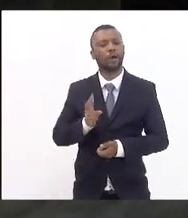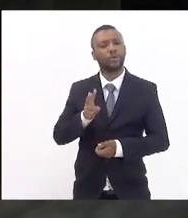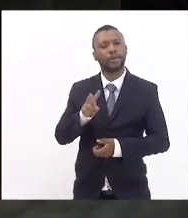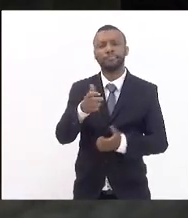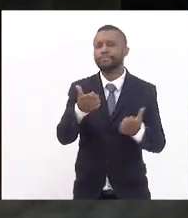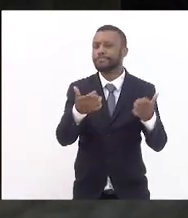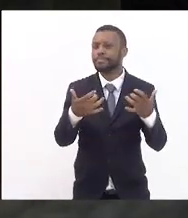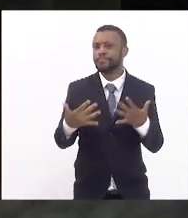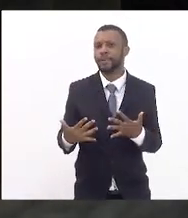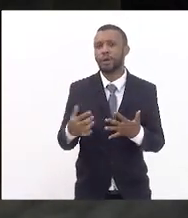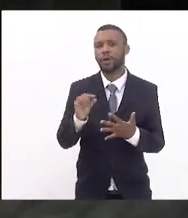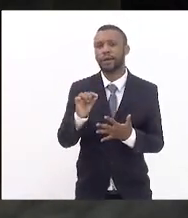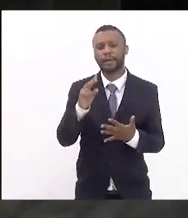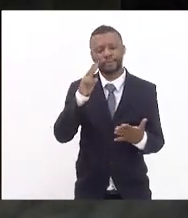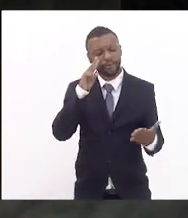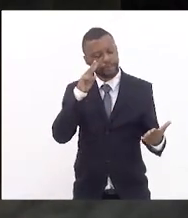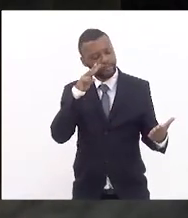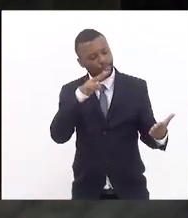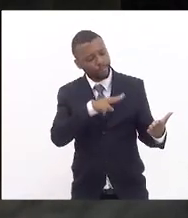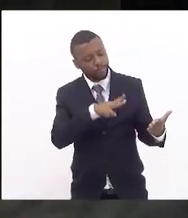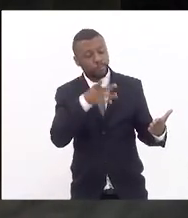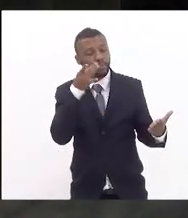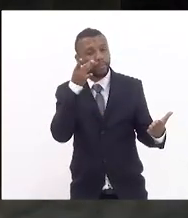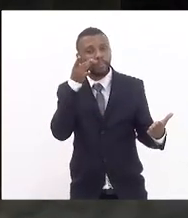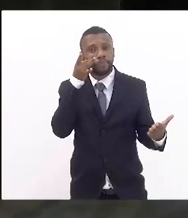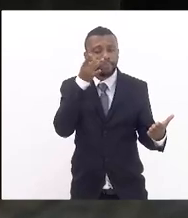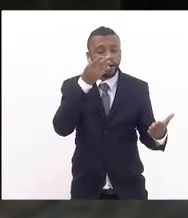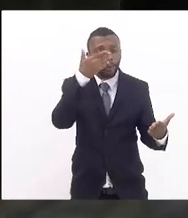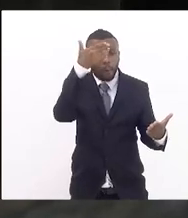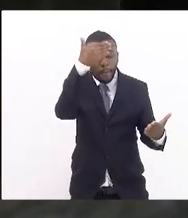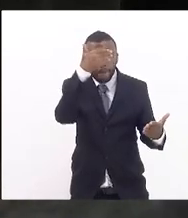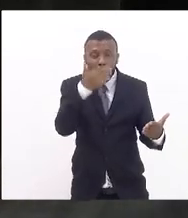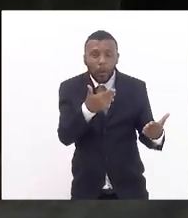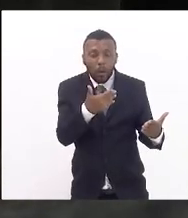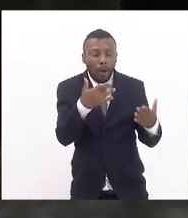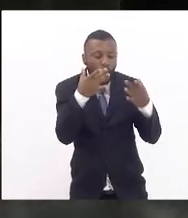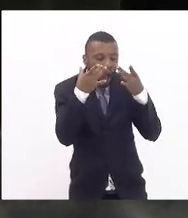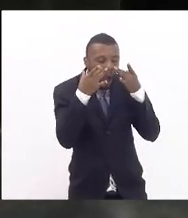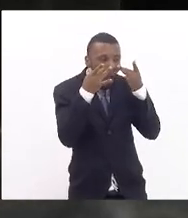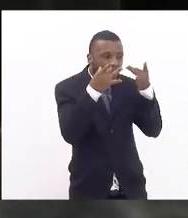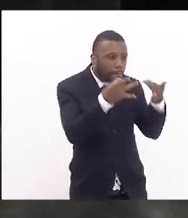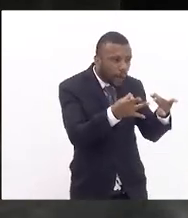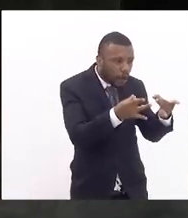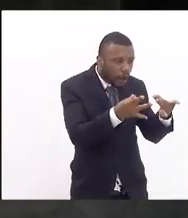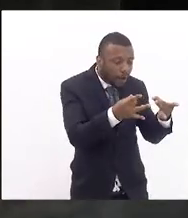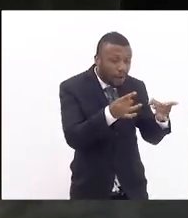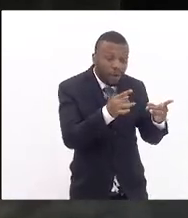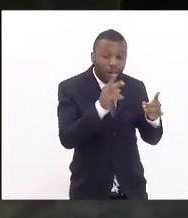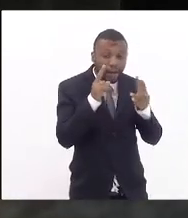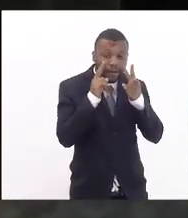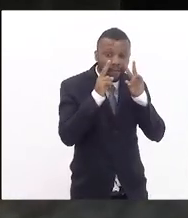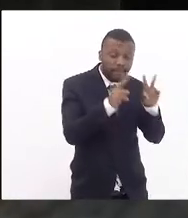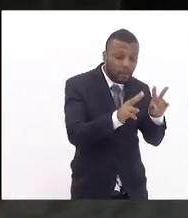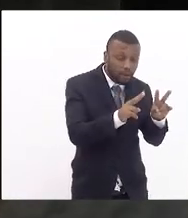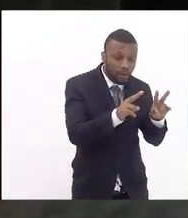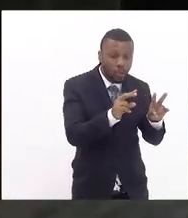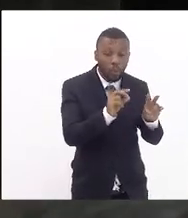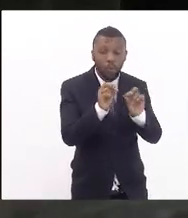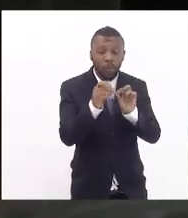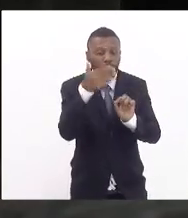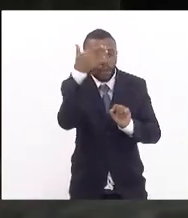olhou o que viu, acertou o que viu e o que não viu. Mas,